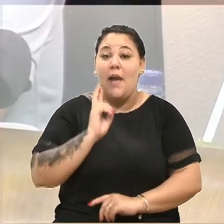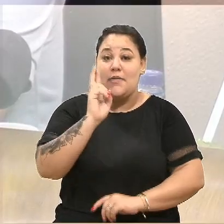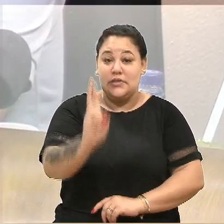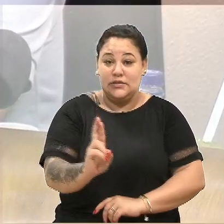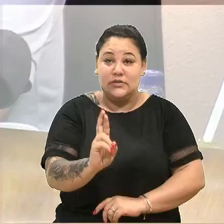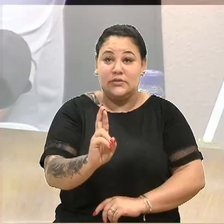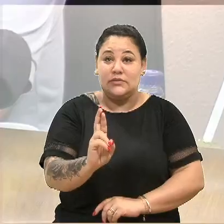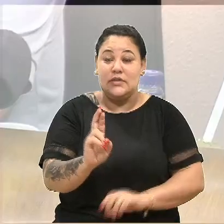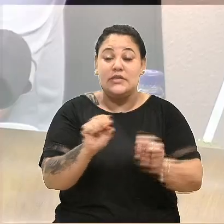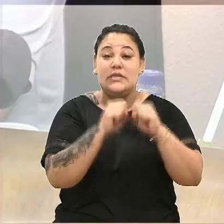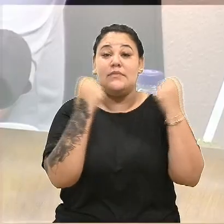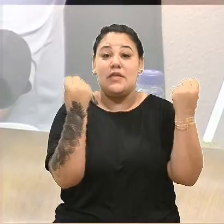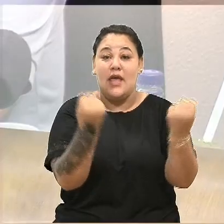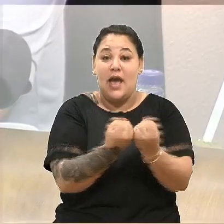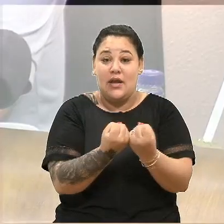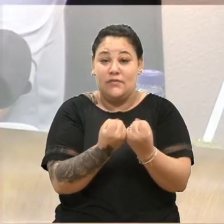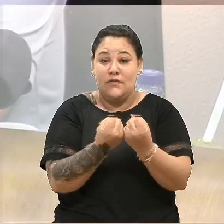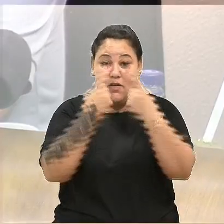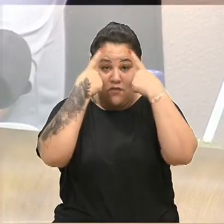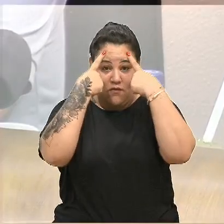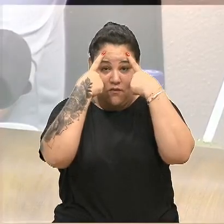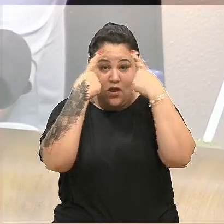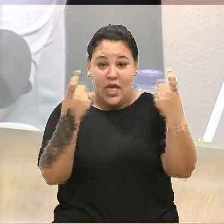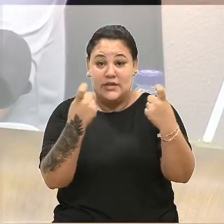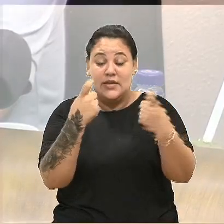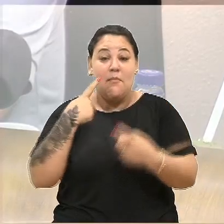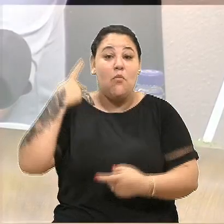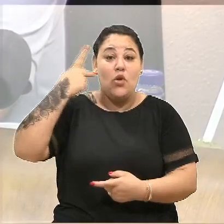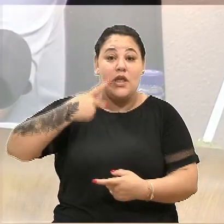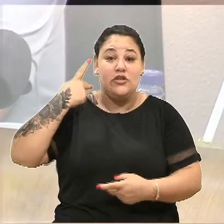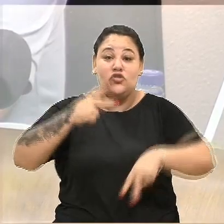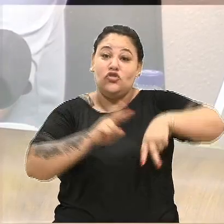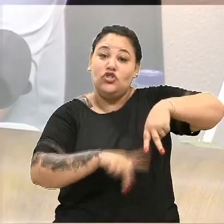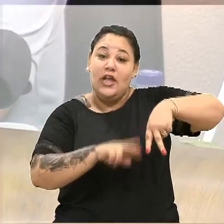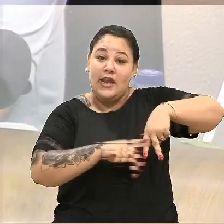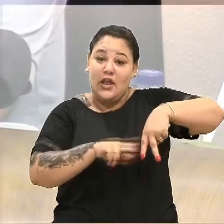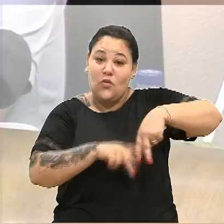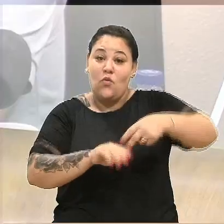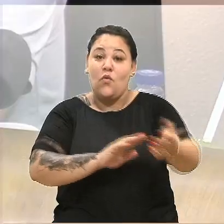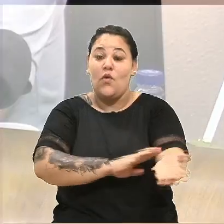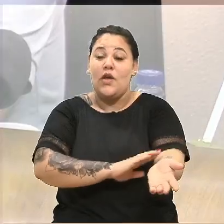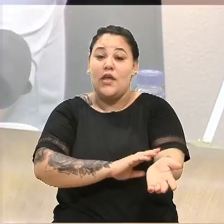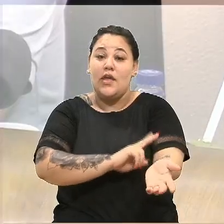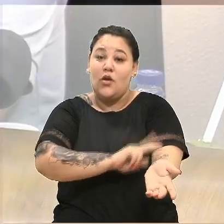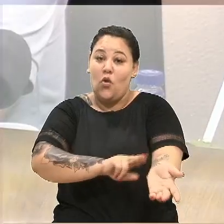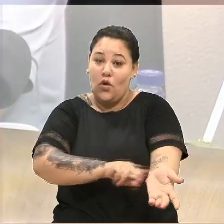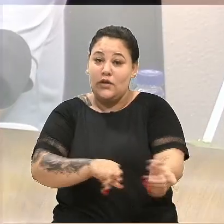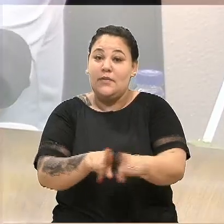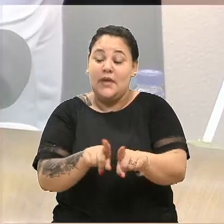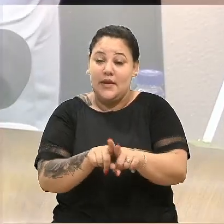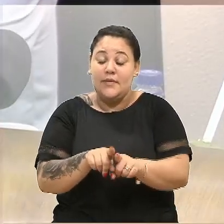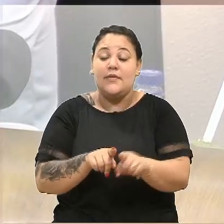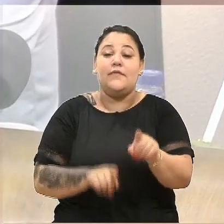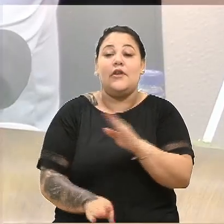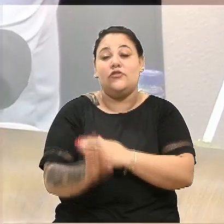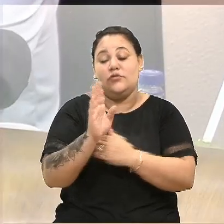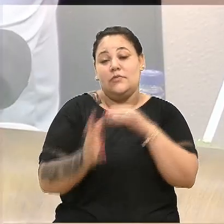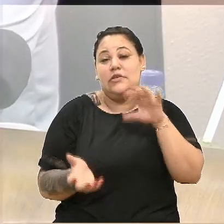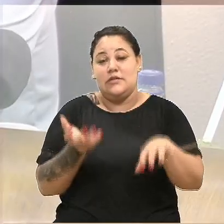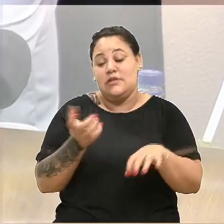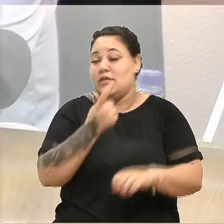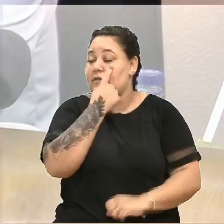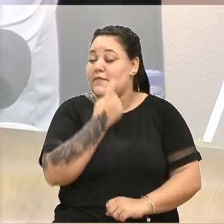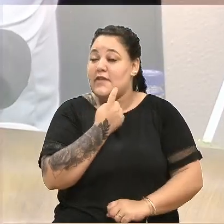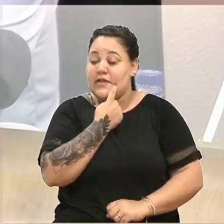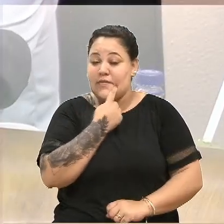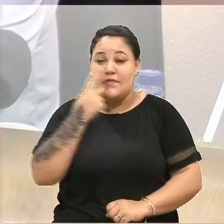no seminário sobre violência política de gênero e raça e reuniões com deputados federais também em Brasília, e o vereador Wagner